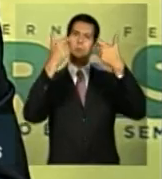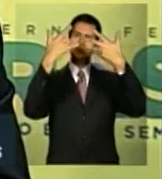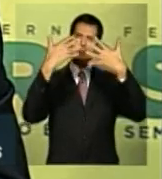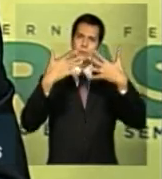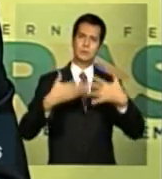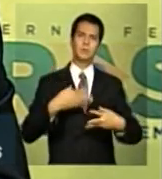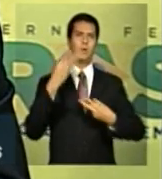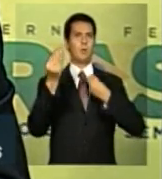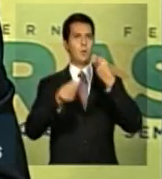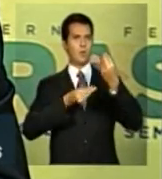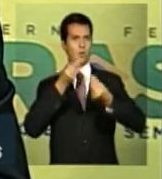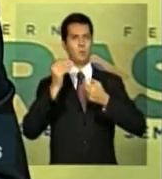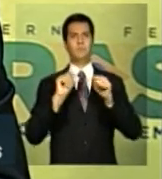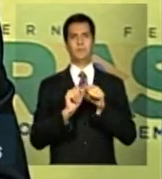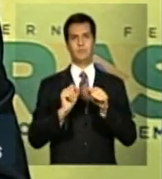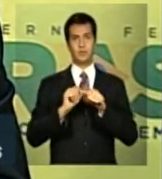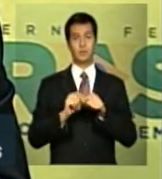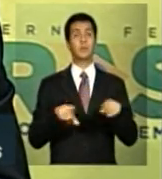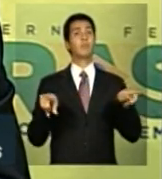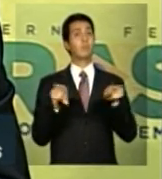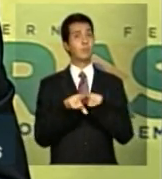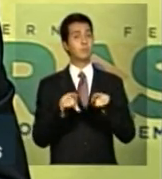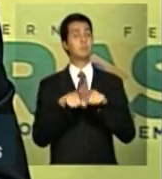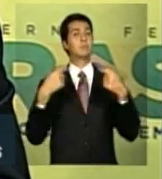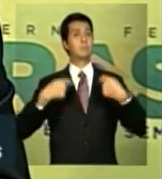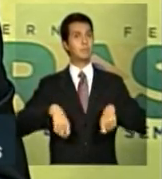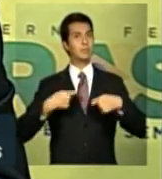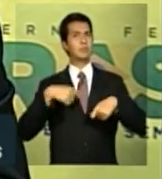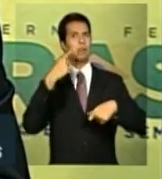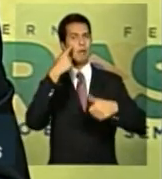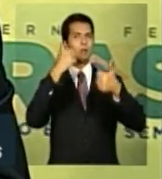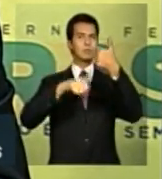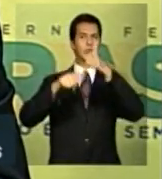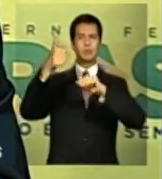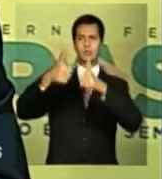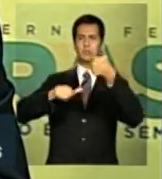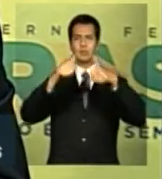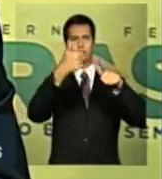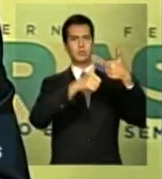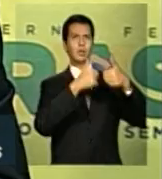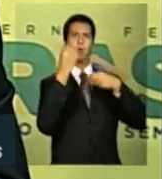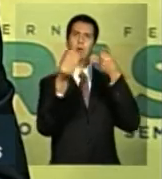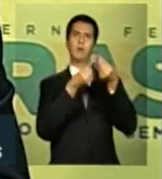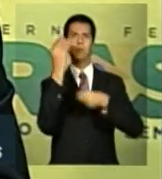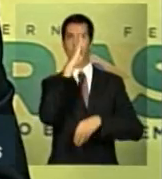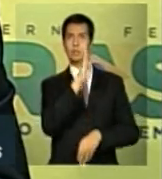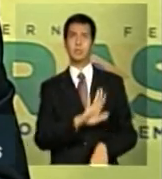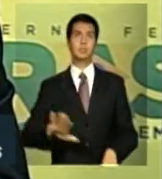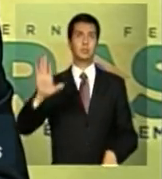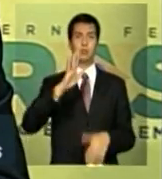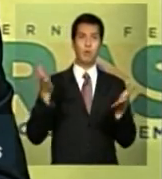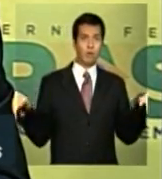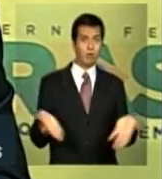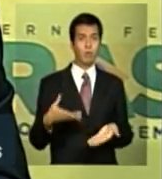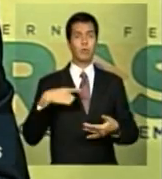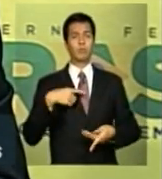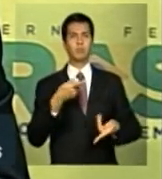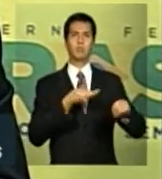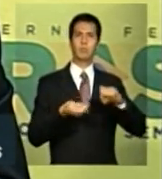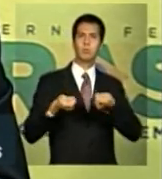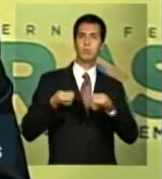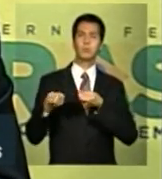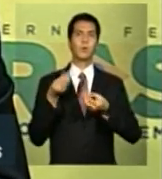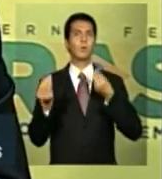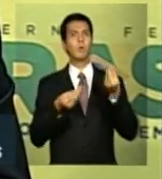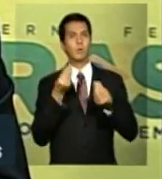detalhada, e também uma análise cuidadosa do quadro macroeconômico que o Brasil atravessa, e, enfim, todas as implicações